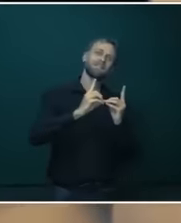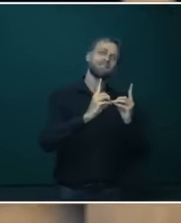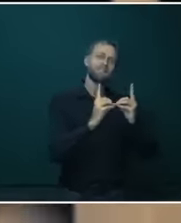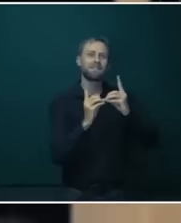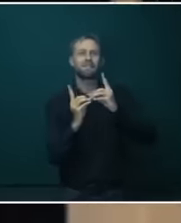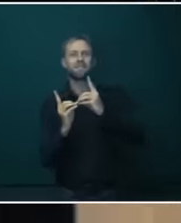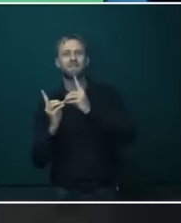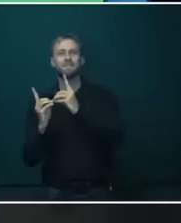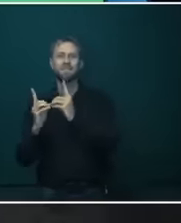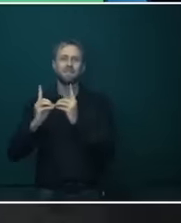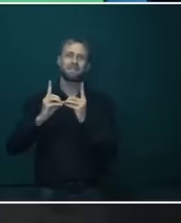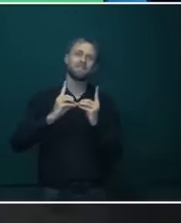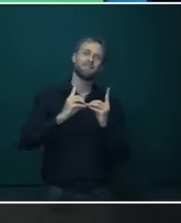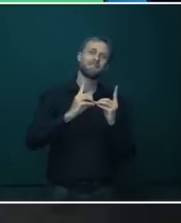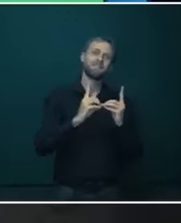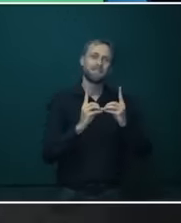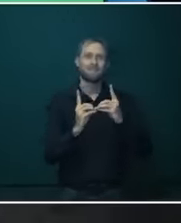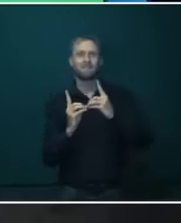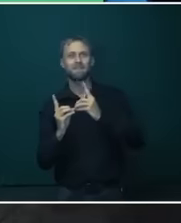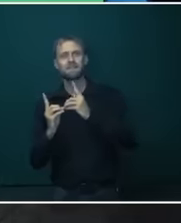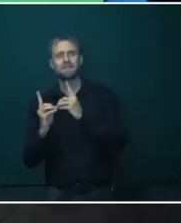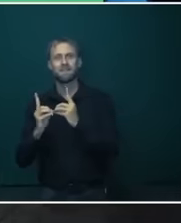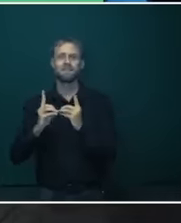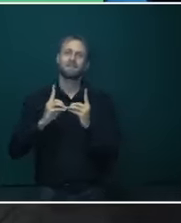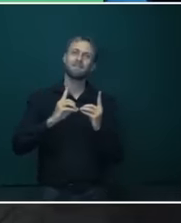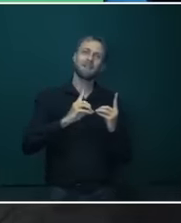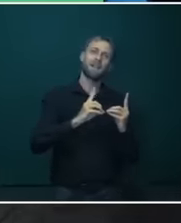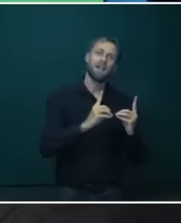voltar. Bruno Flops, Bruninho no violão,